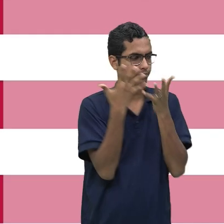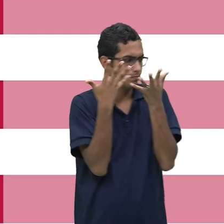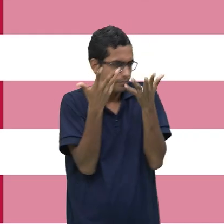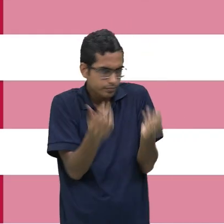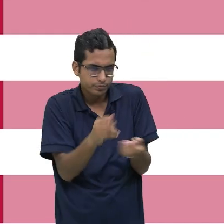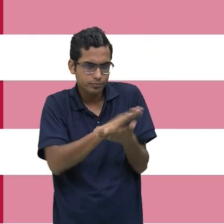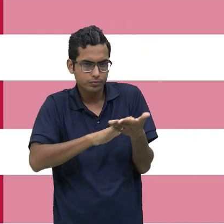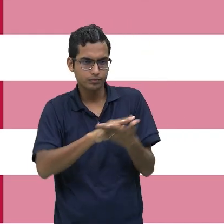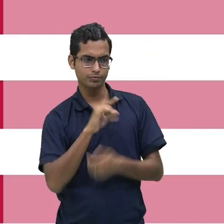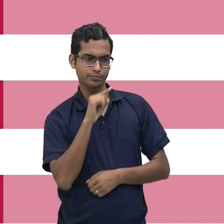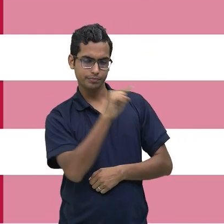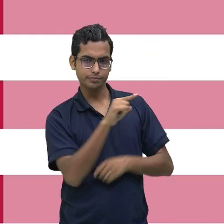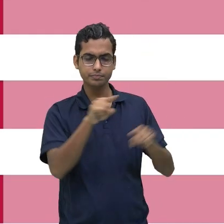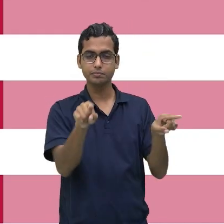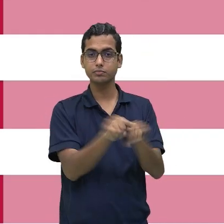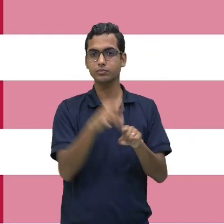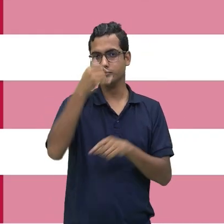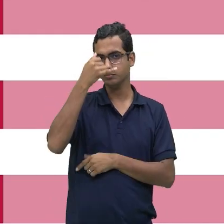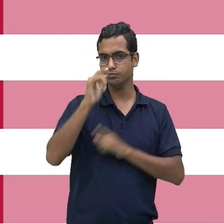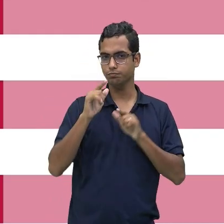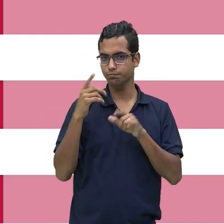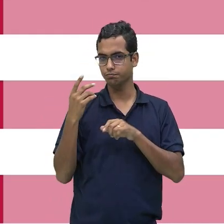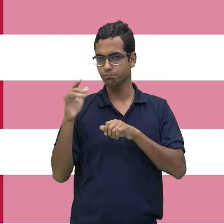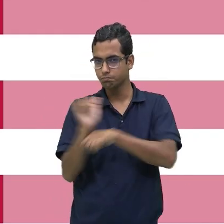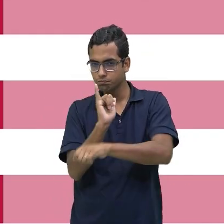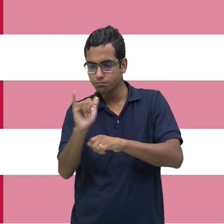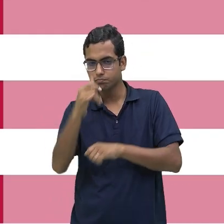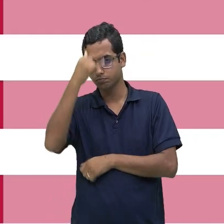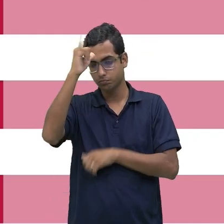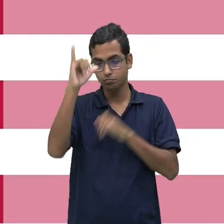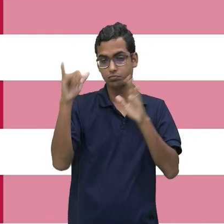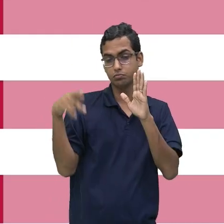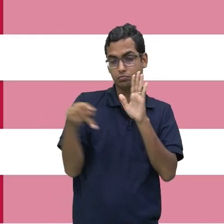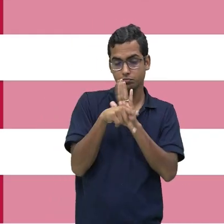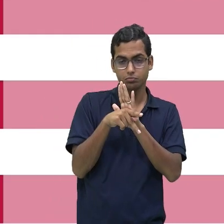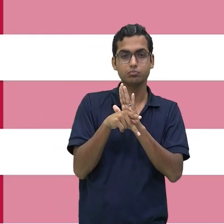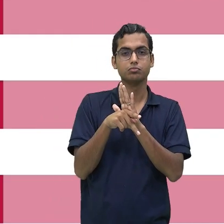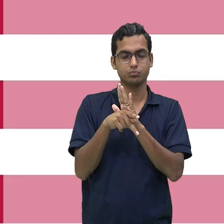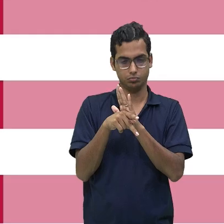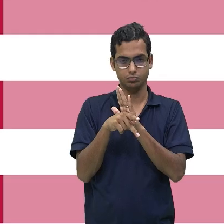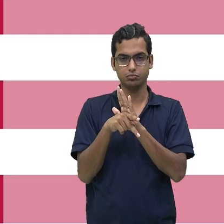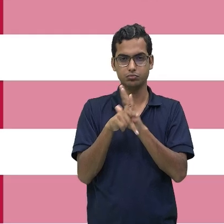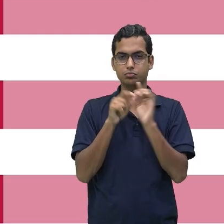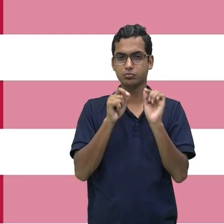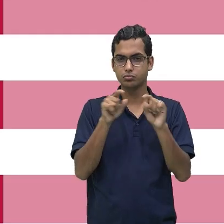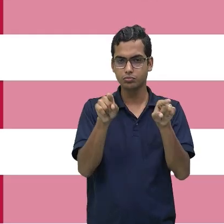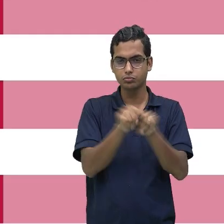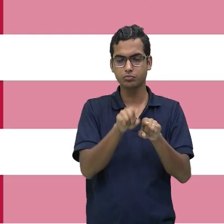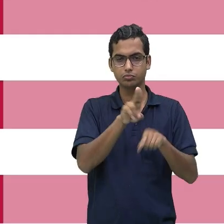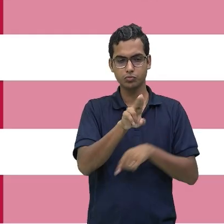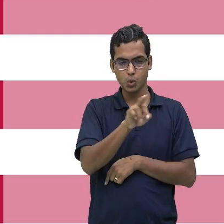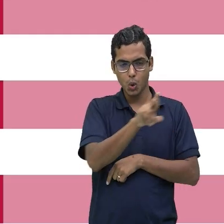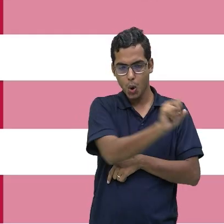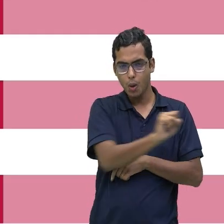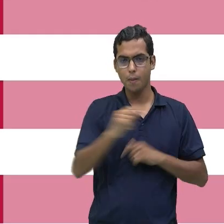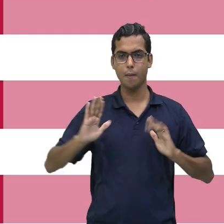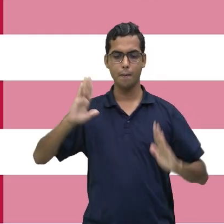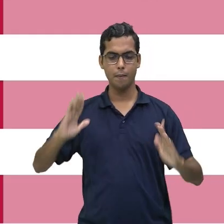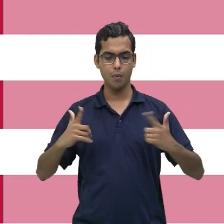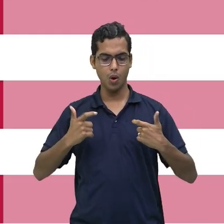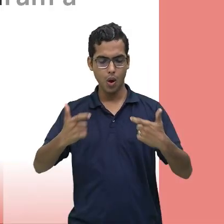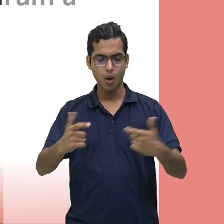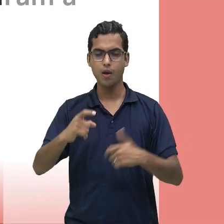fazendo de tudo para conter aí a União Soviética durante a Guerra Fria, tá? Assim como a